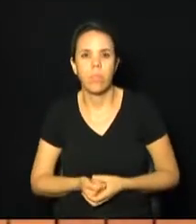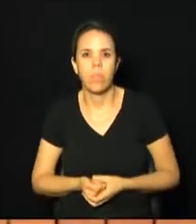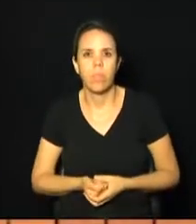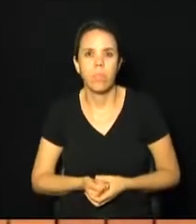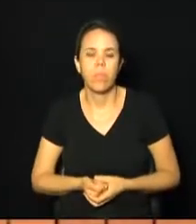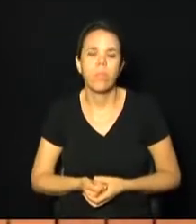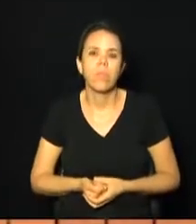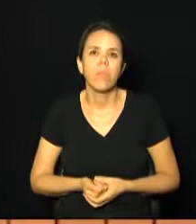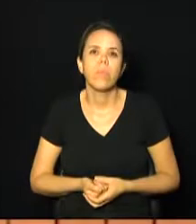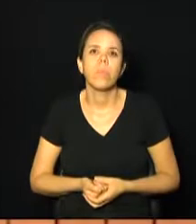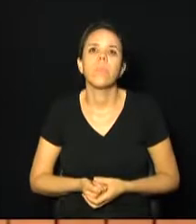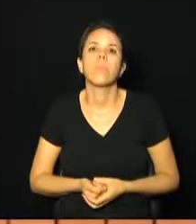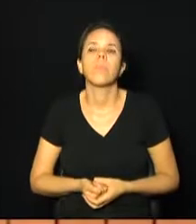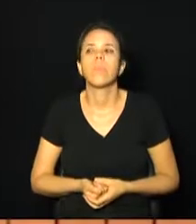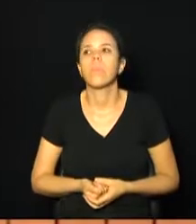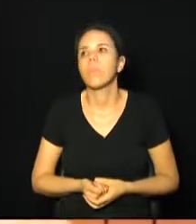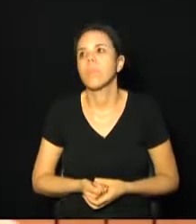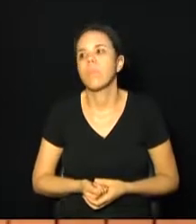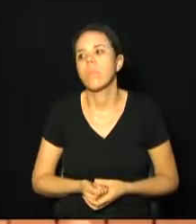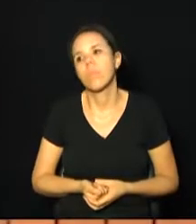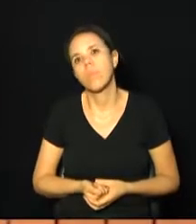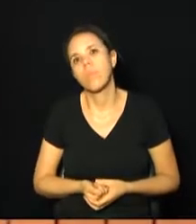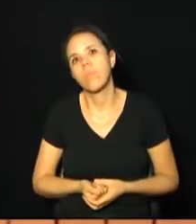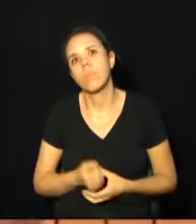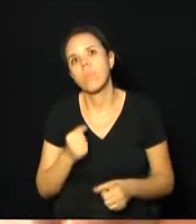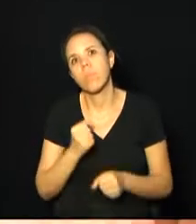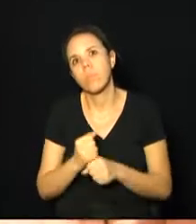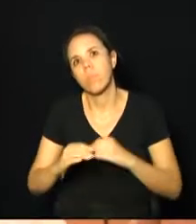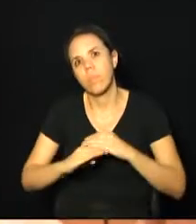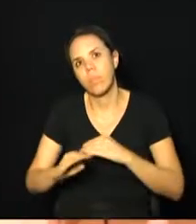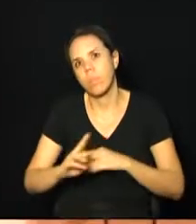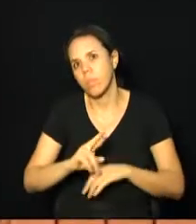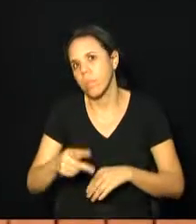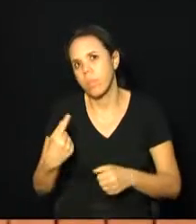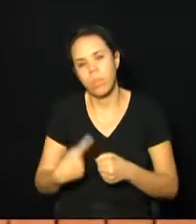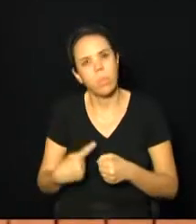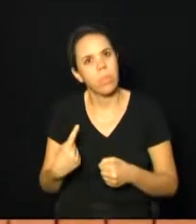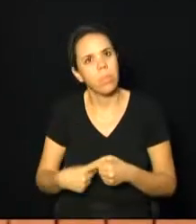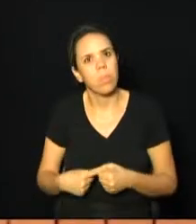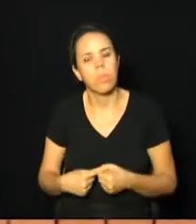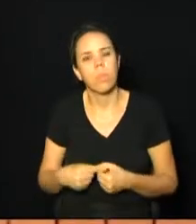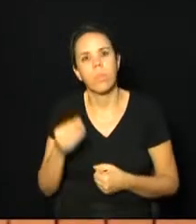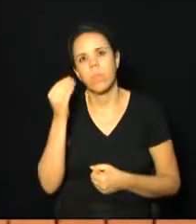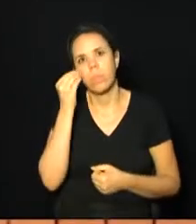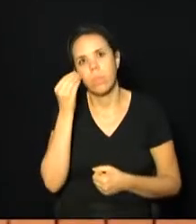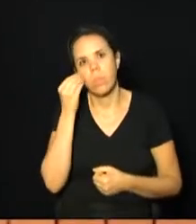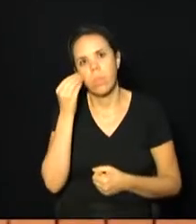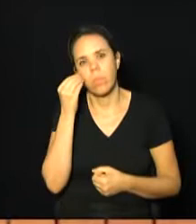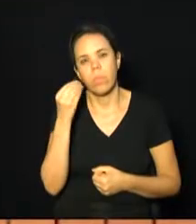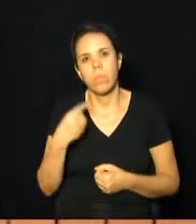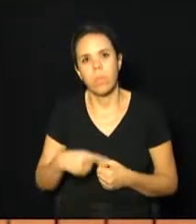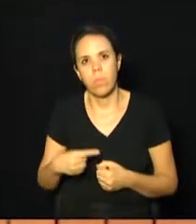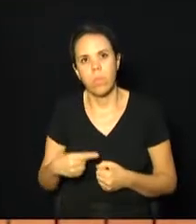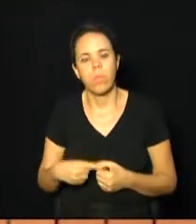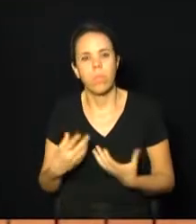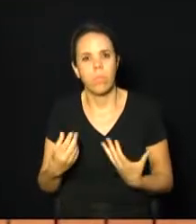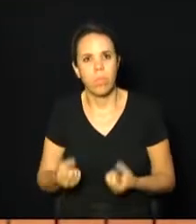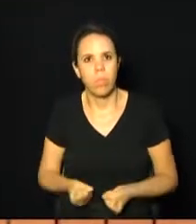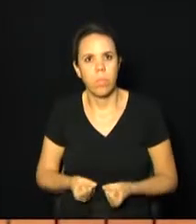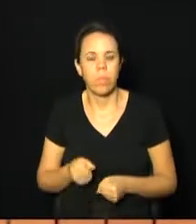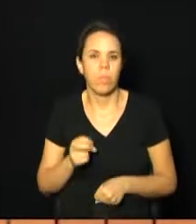chama. Exatamente. Ela é asfaltada, ela não é municipal. A gente está tentando até municipalizar